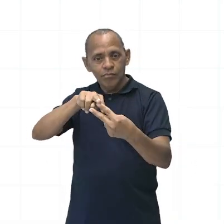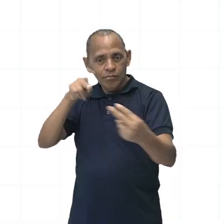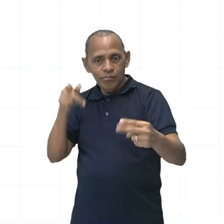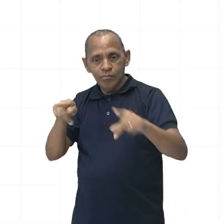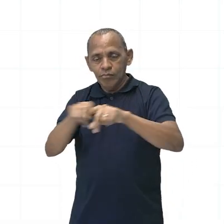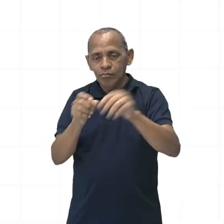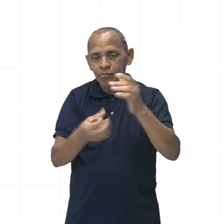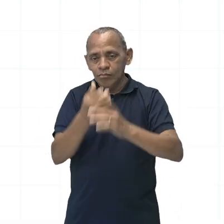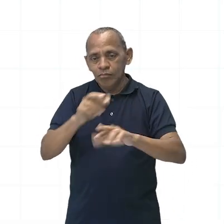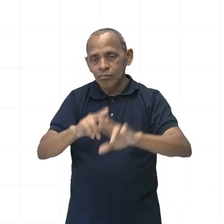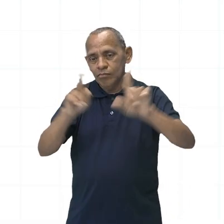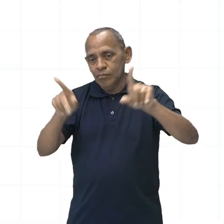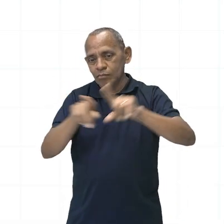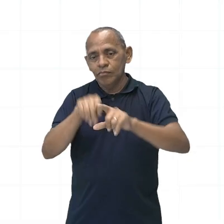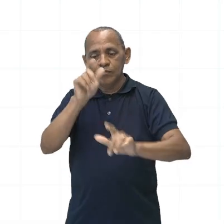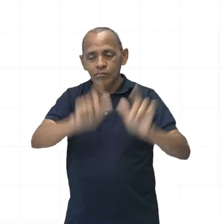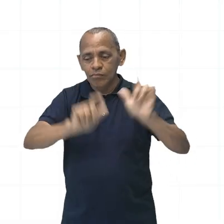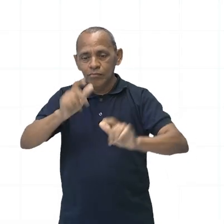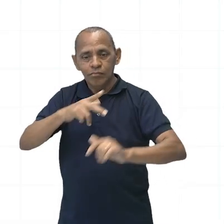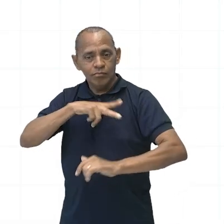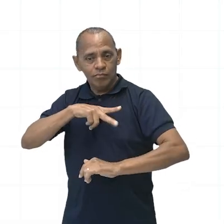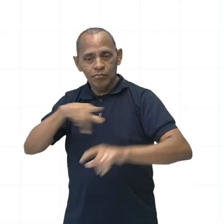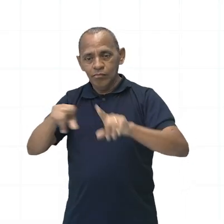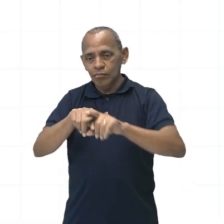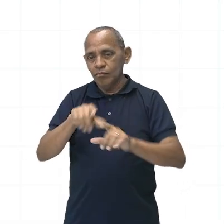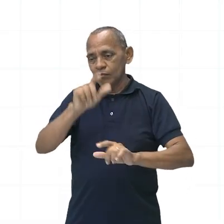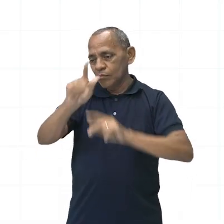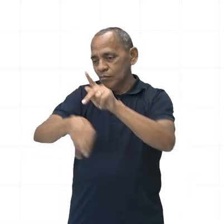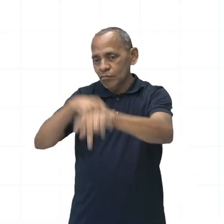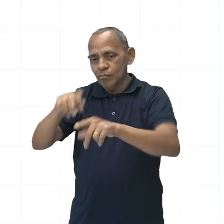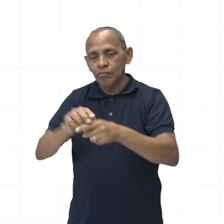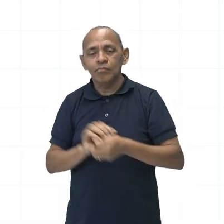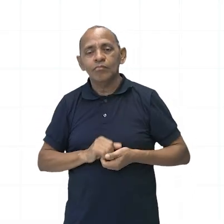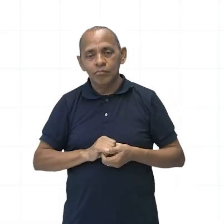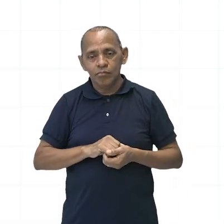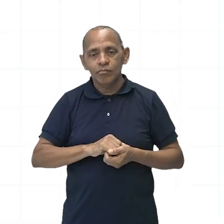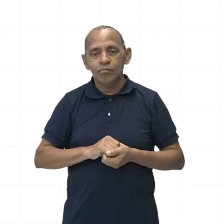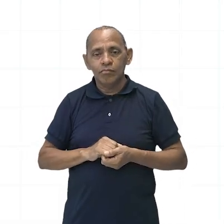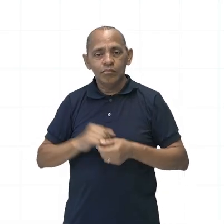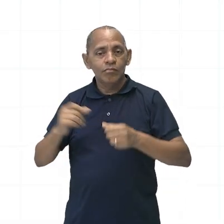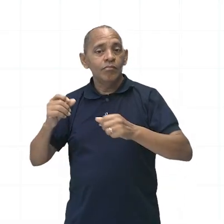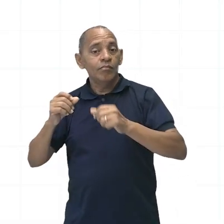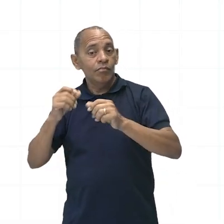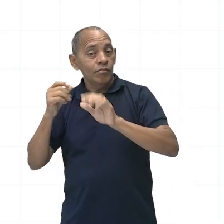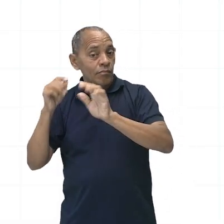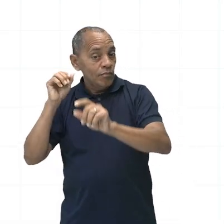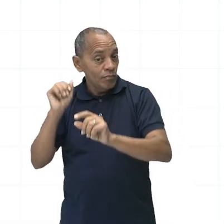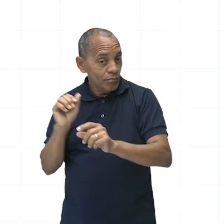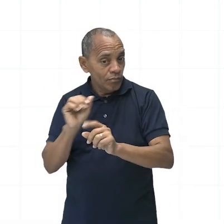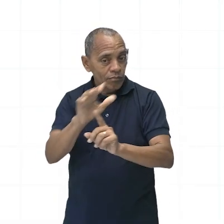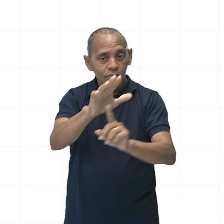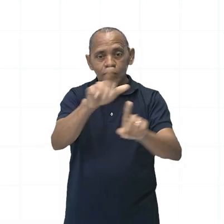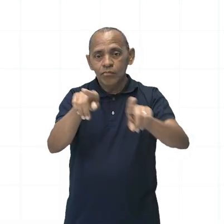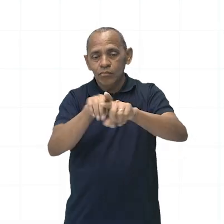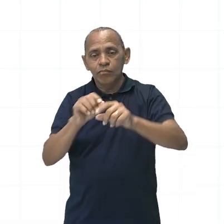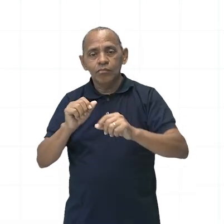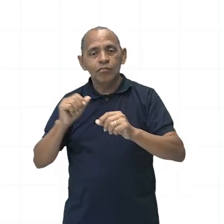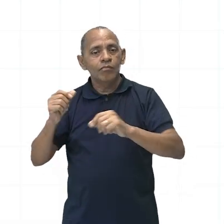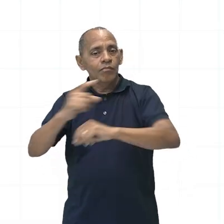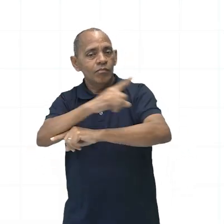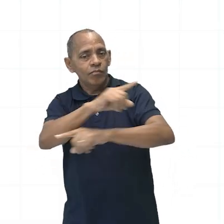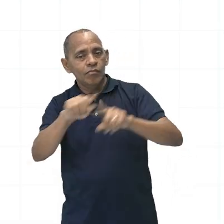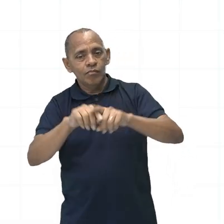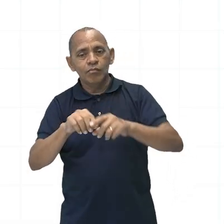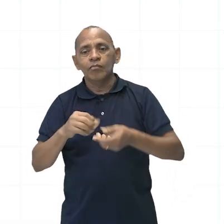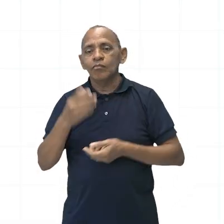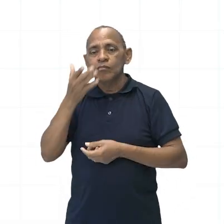entre os indivíduos de uma população. Essas diferenças só influenciam a evolução porque são herdáveis, ou seja, passam de